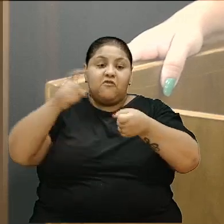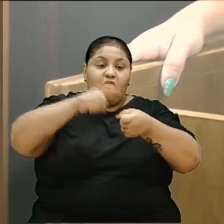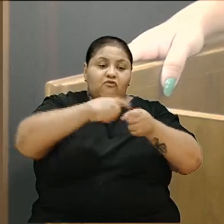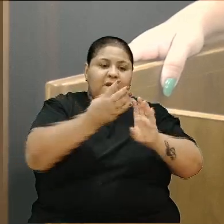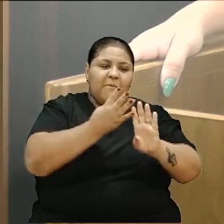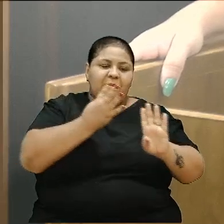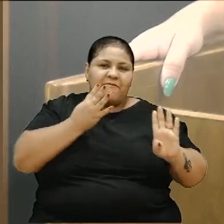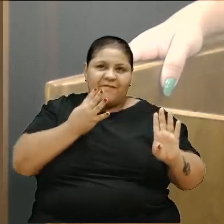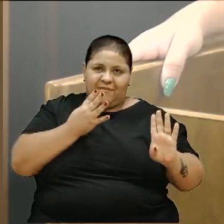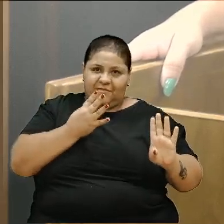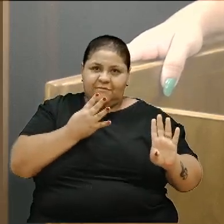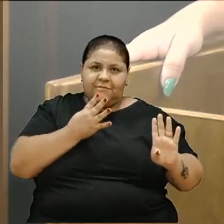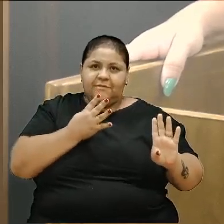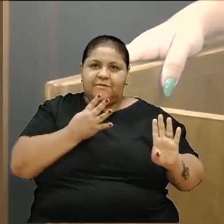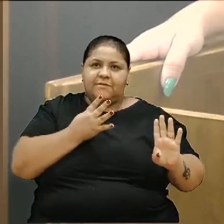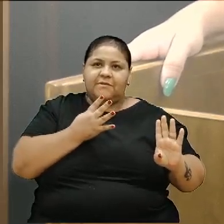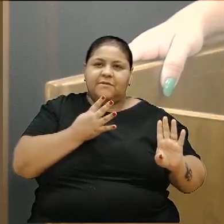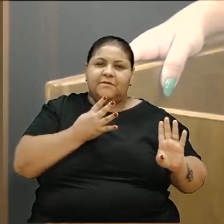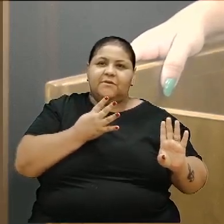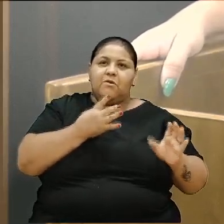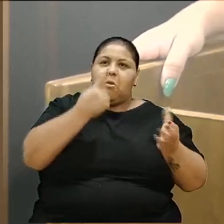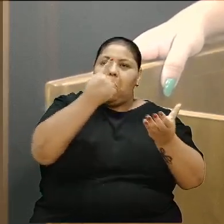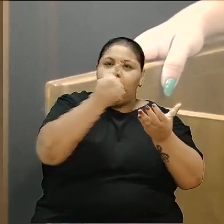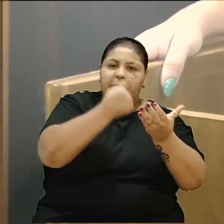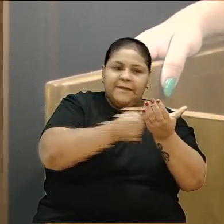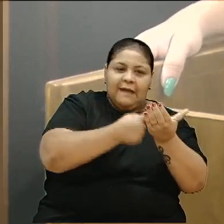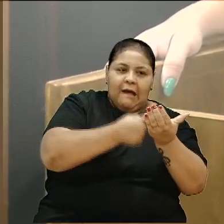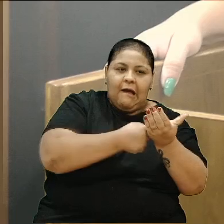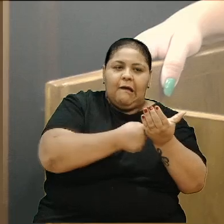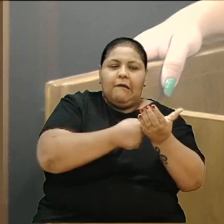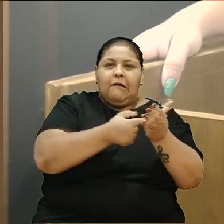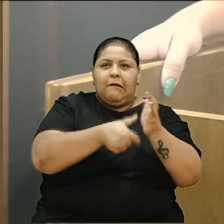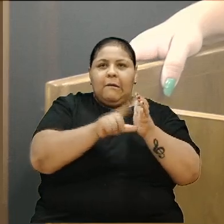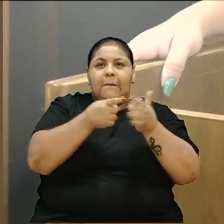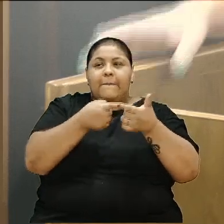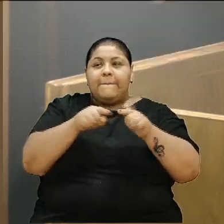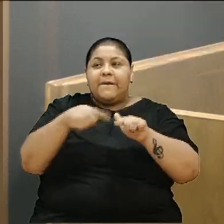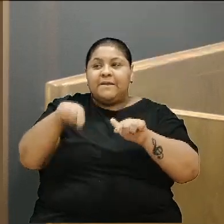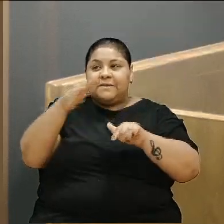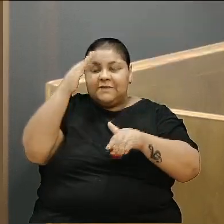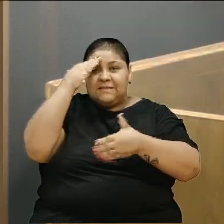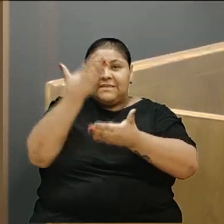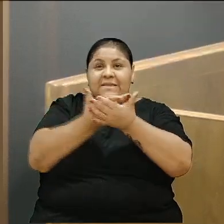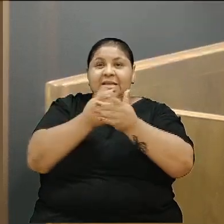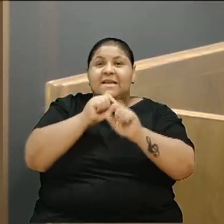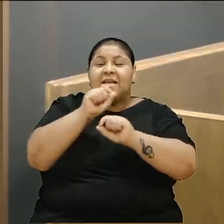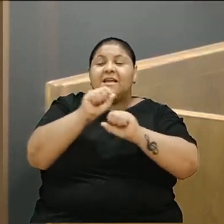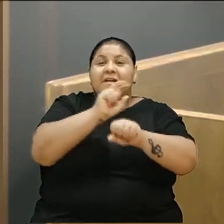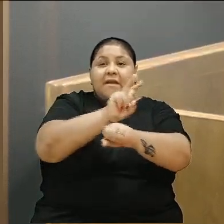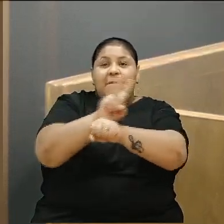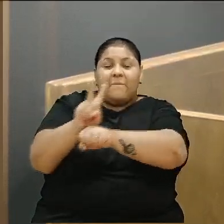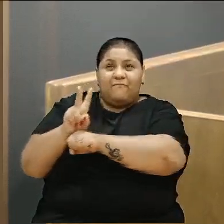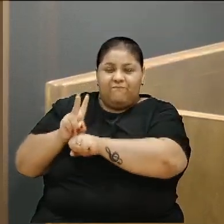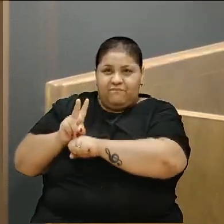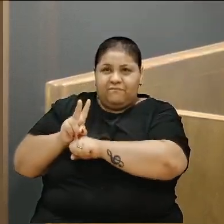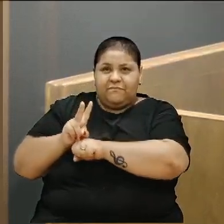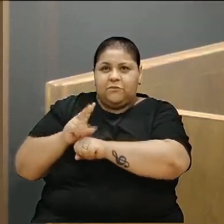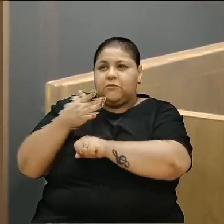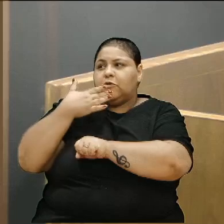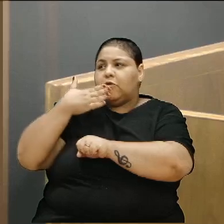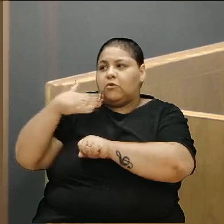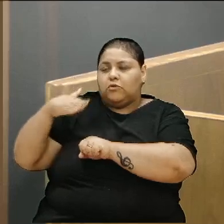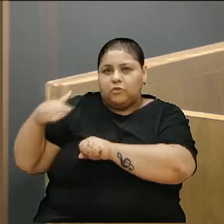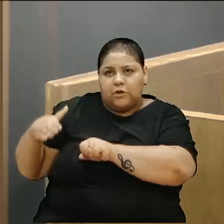ele tem que fazer o prévio agendamento e tudo mais. Só que a gente acredita que quem cuida de uma criança